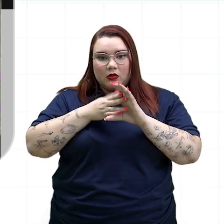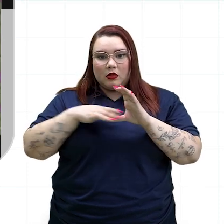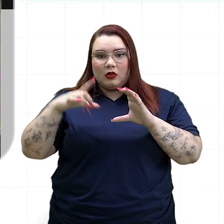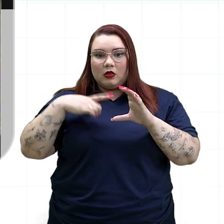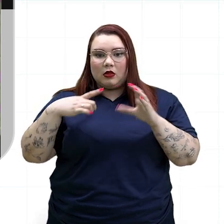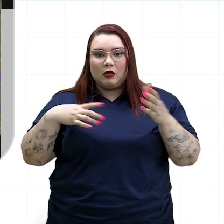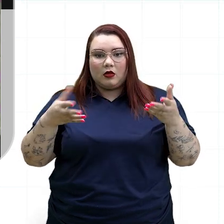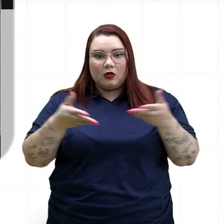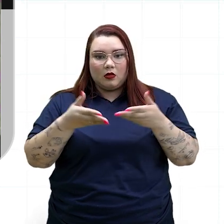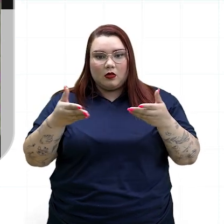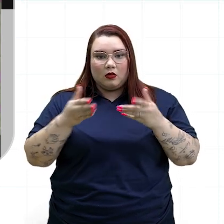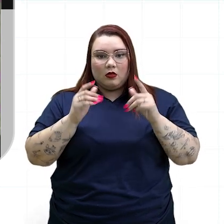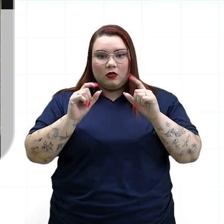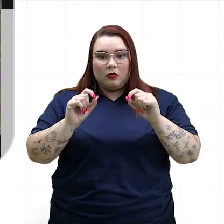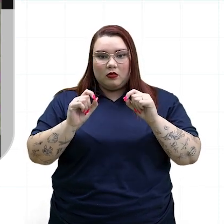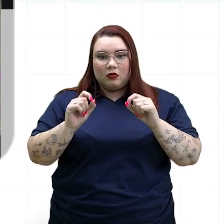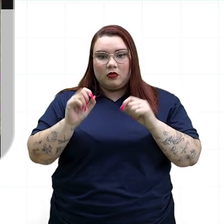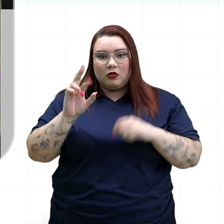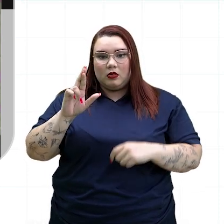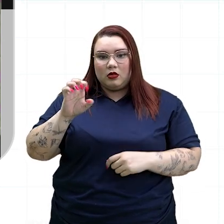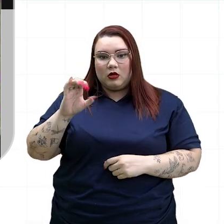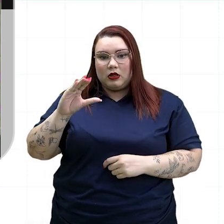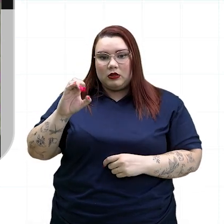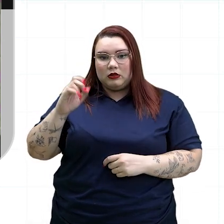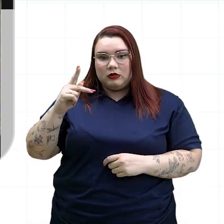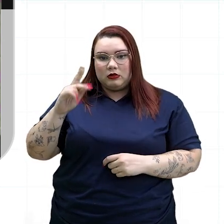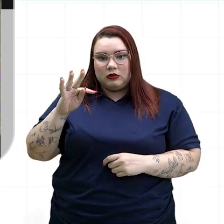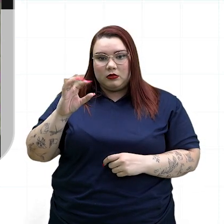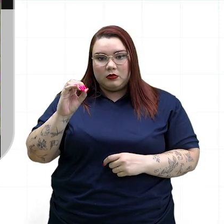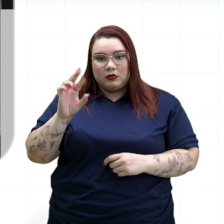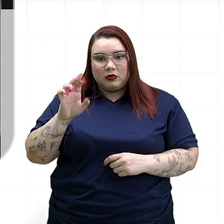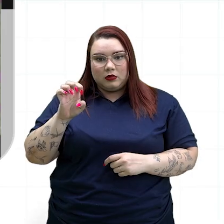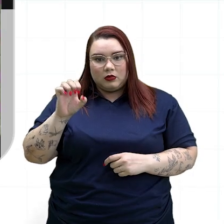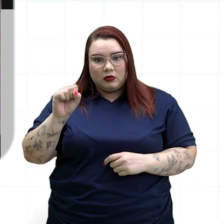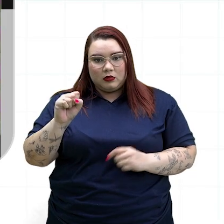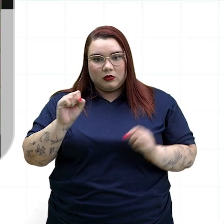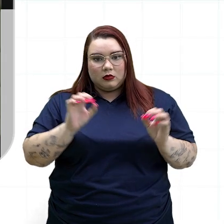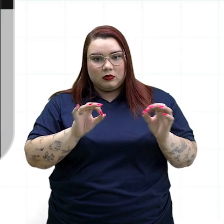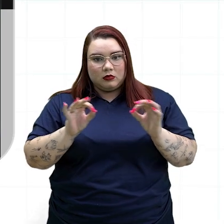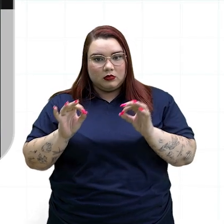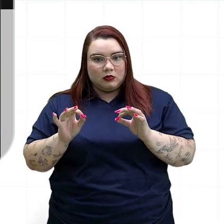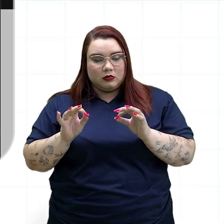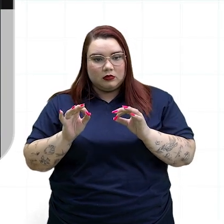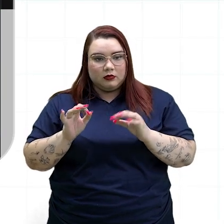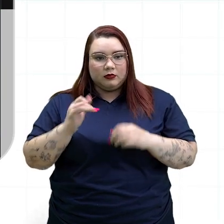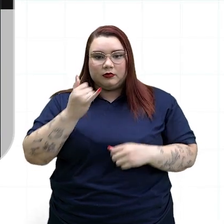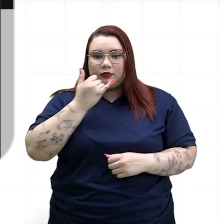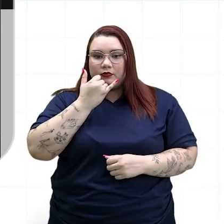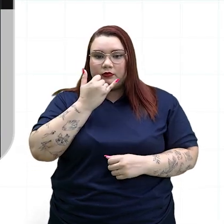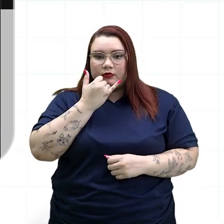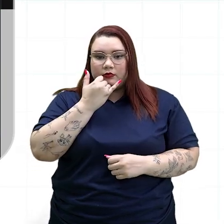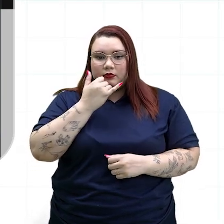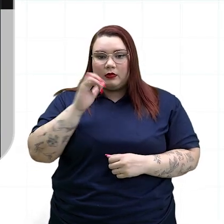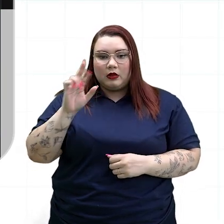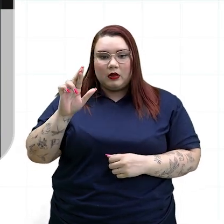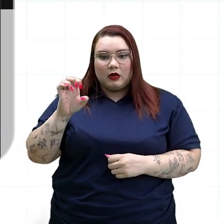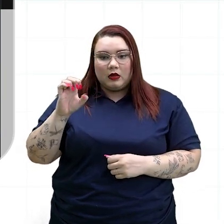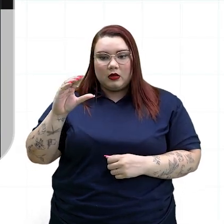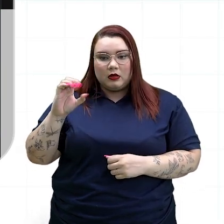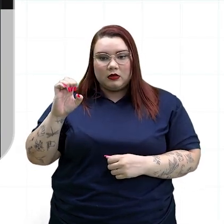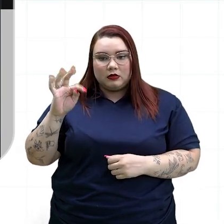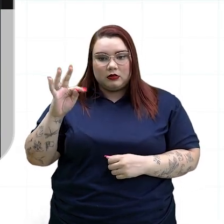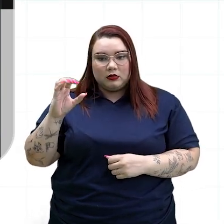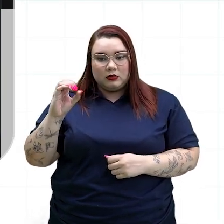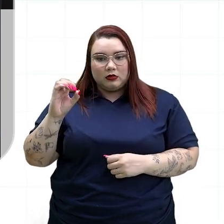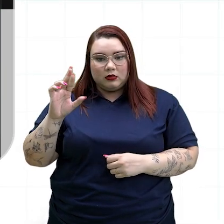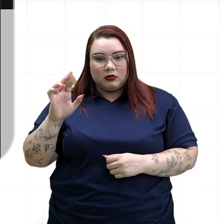agora os receptores. Ou receptores não, os receptores, desculpem